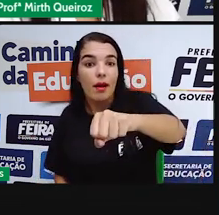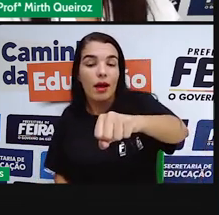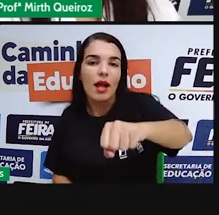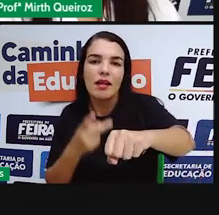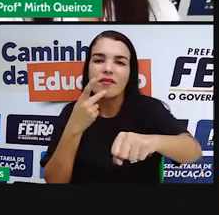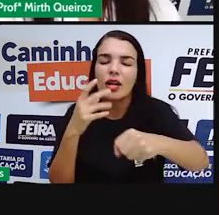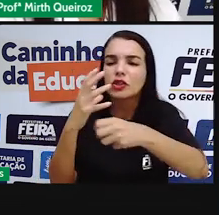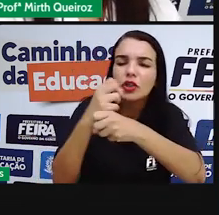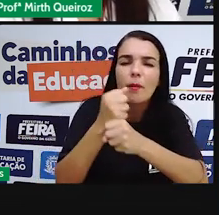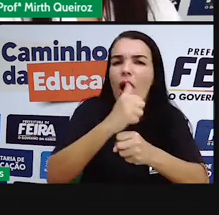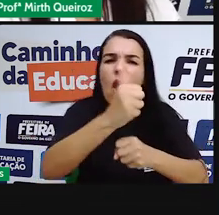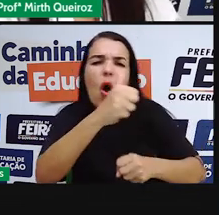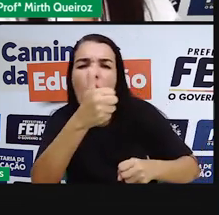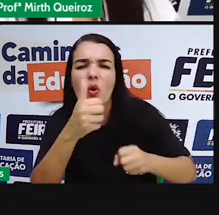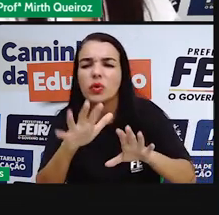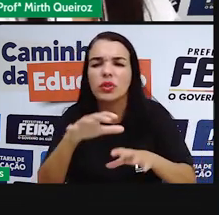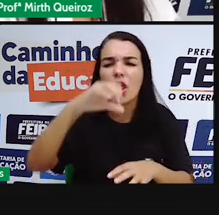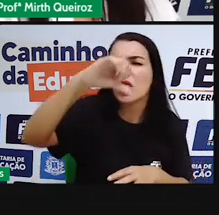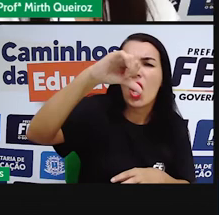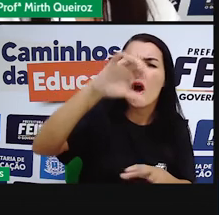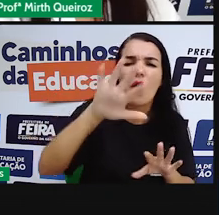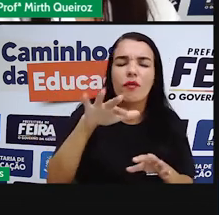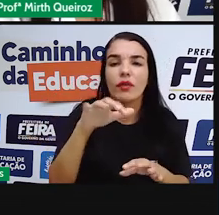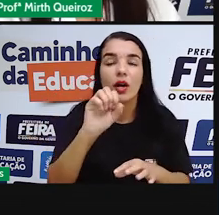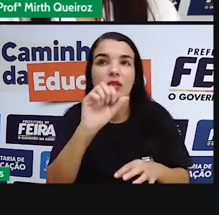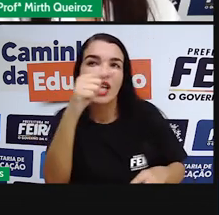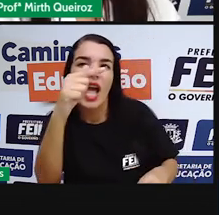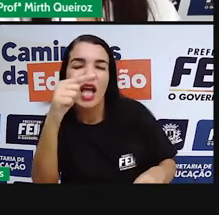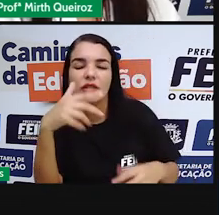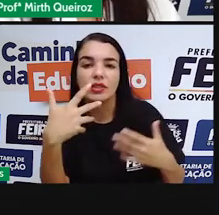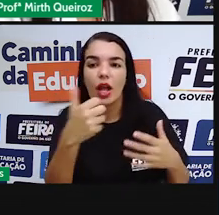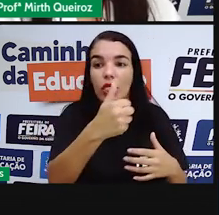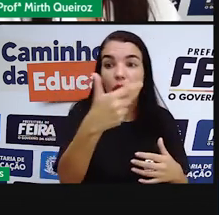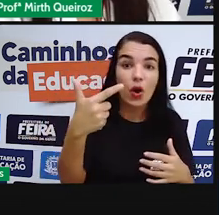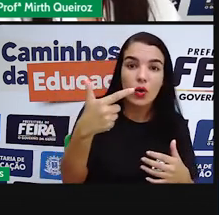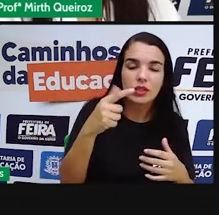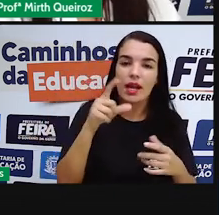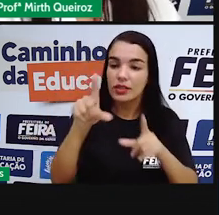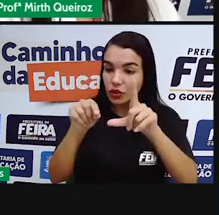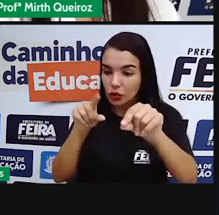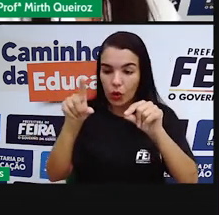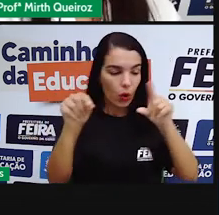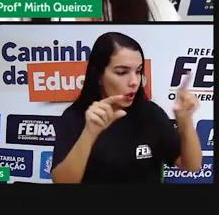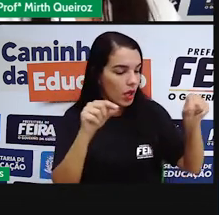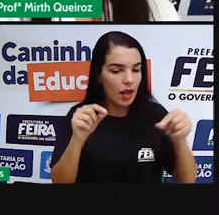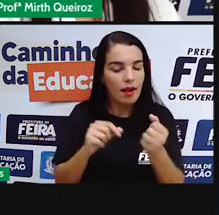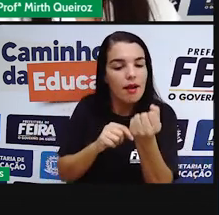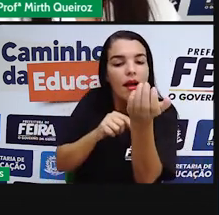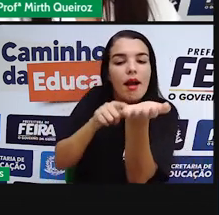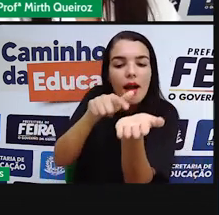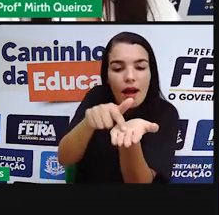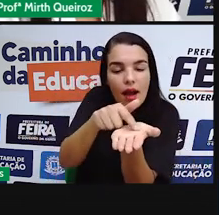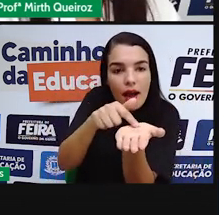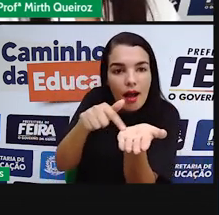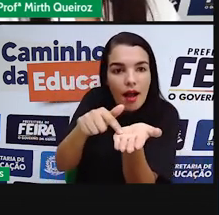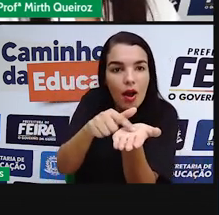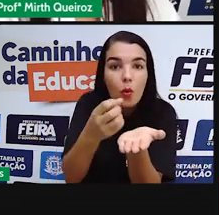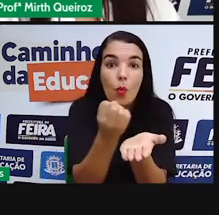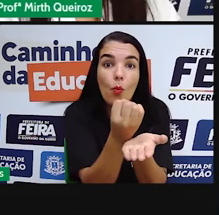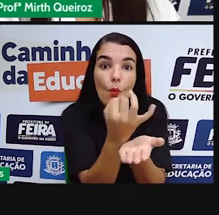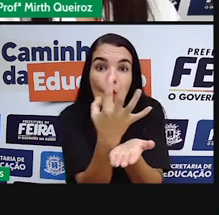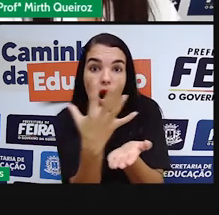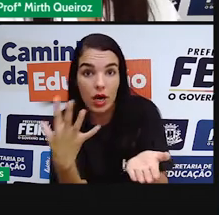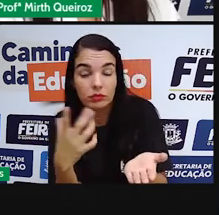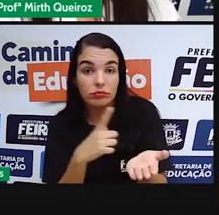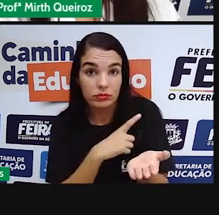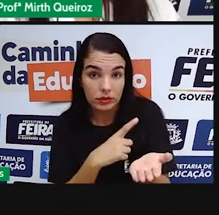teria 11, outro 9, outro 7, outro 12. E aí depois cada um abre sua mão para ver a quantidade de palitinhos que tem em